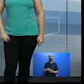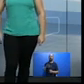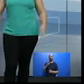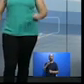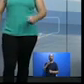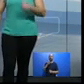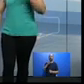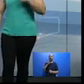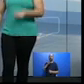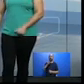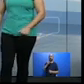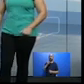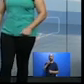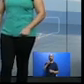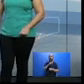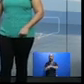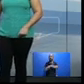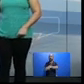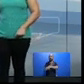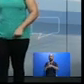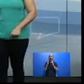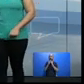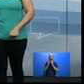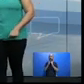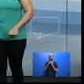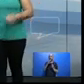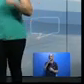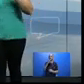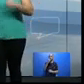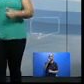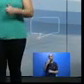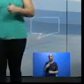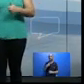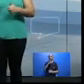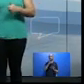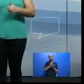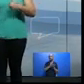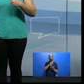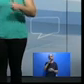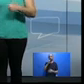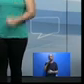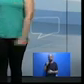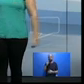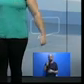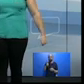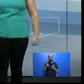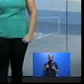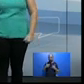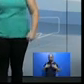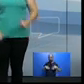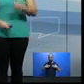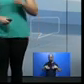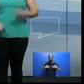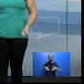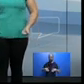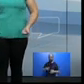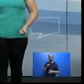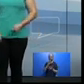o 1 e o 2 da página 87. Tranquilo, pessoal?